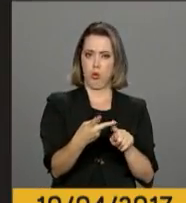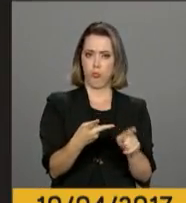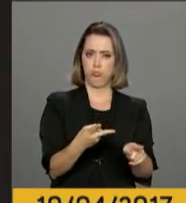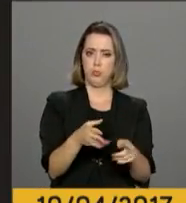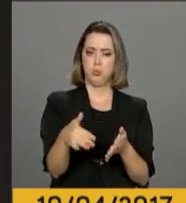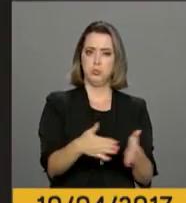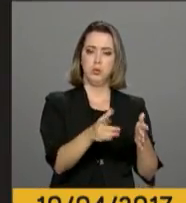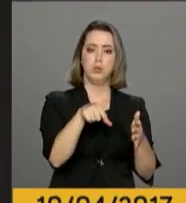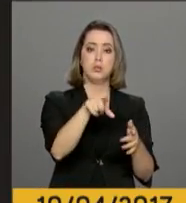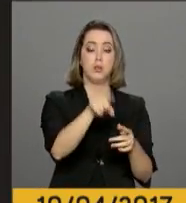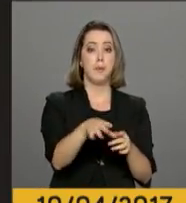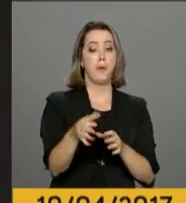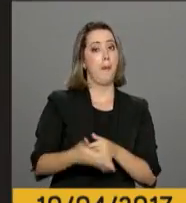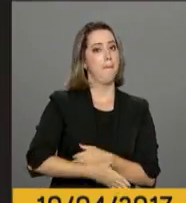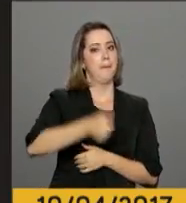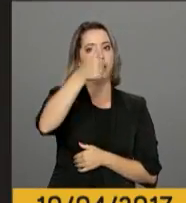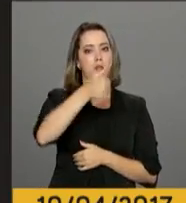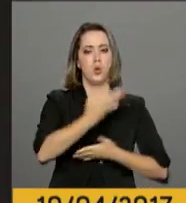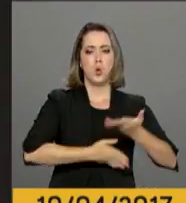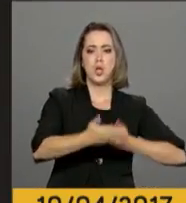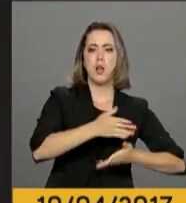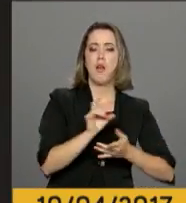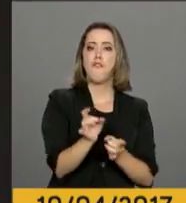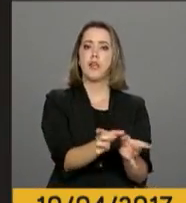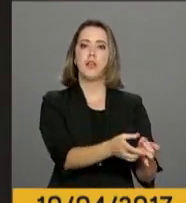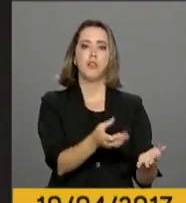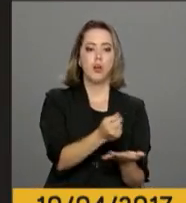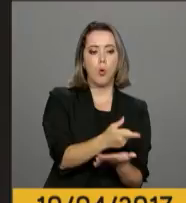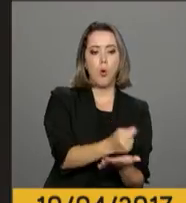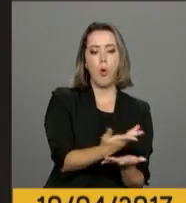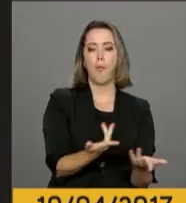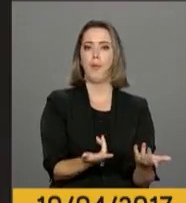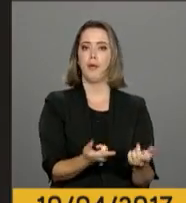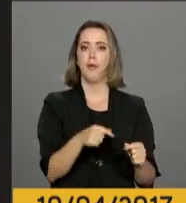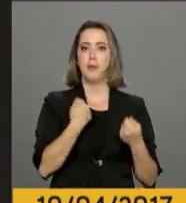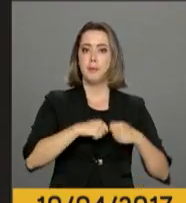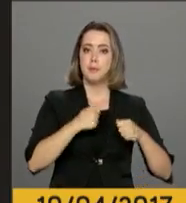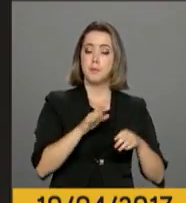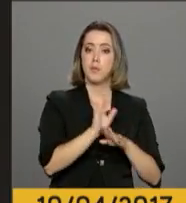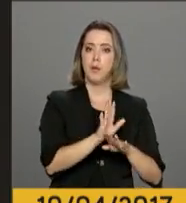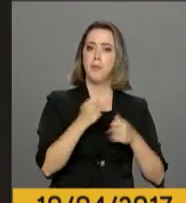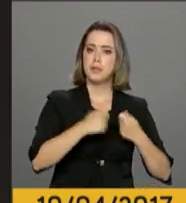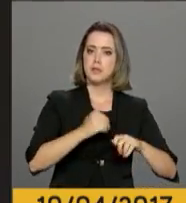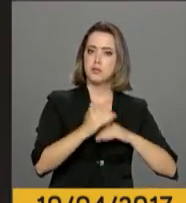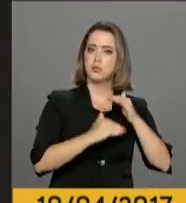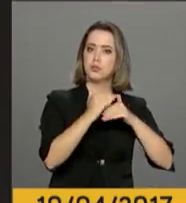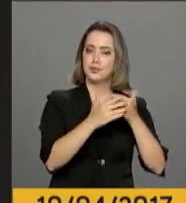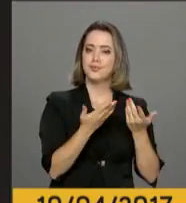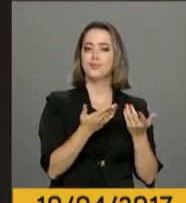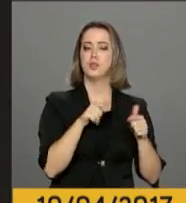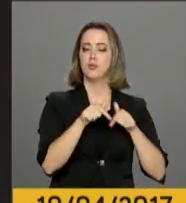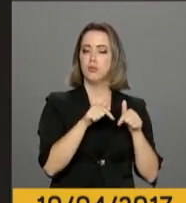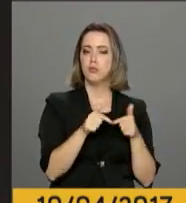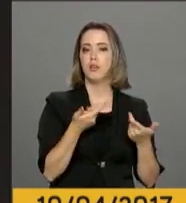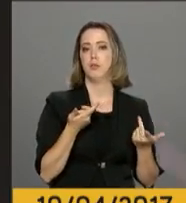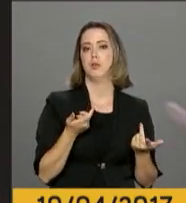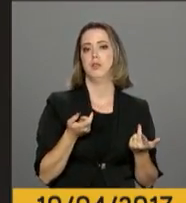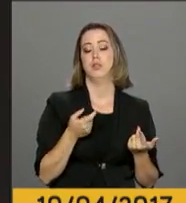sem previsibilidade e segurança jurídica, não há investimentos, não há crescimentos, não há empregos.